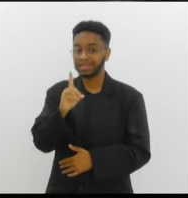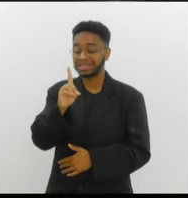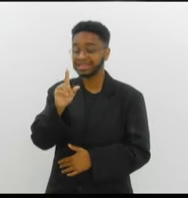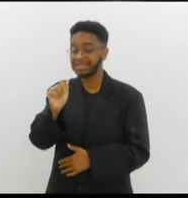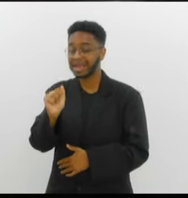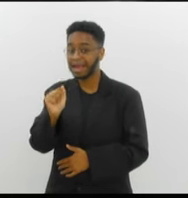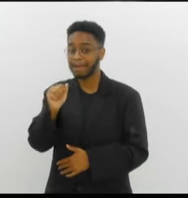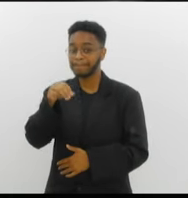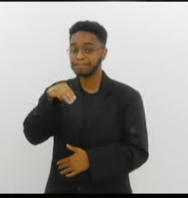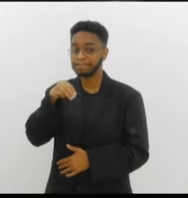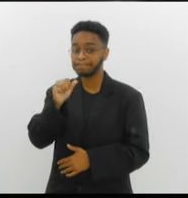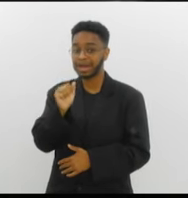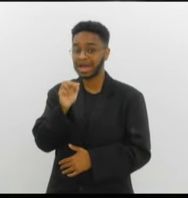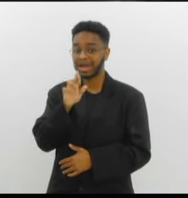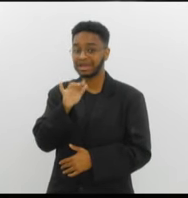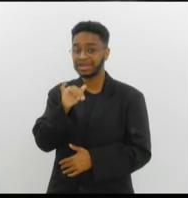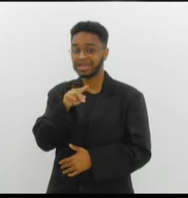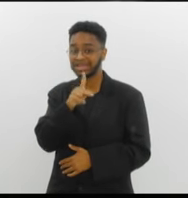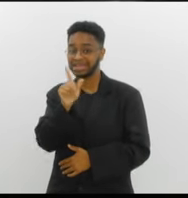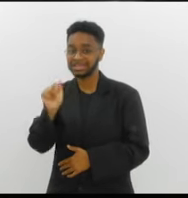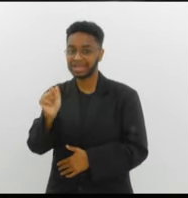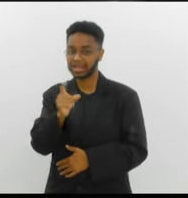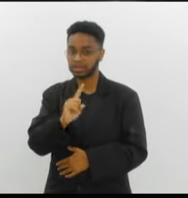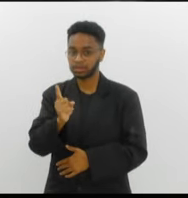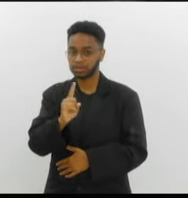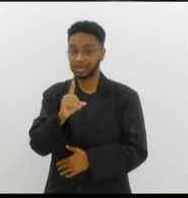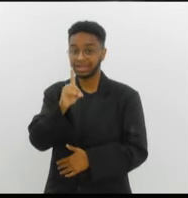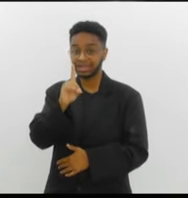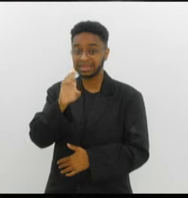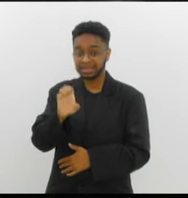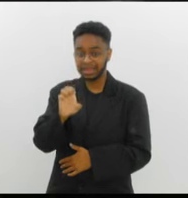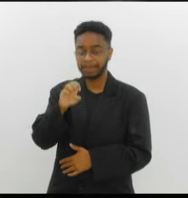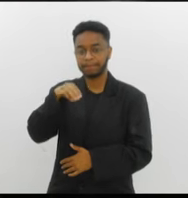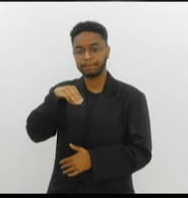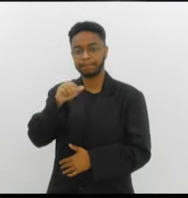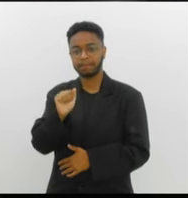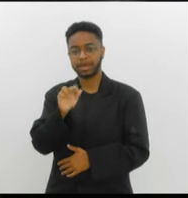marinha. Eu estou falando faixa de marinha.